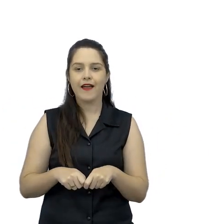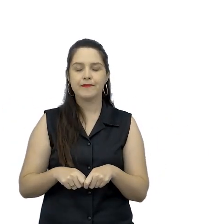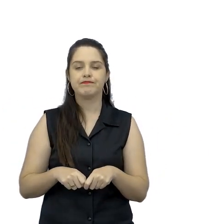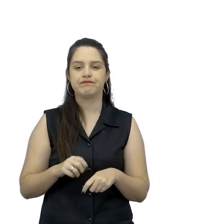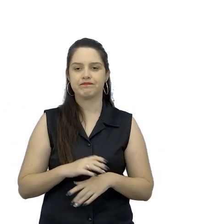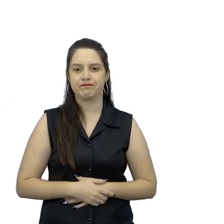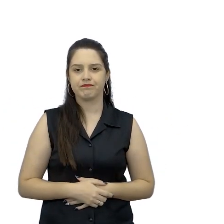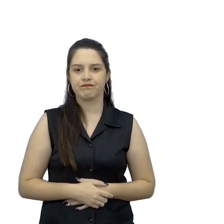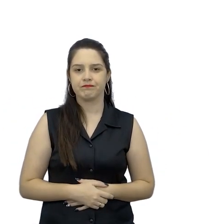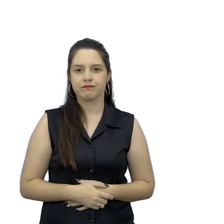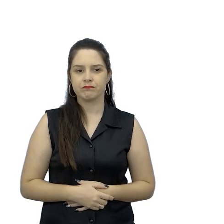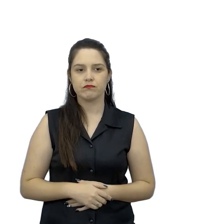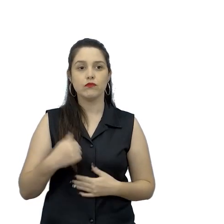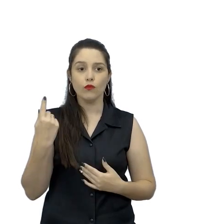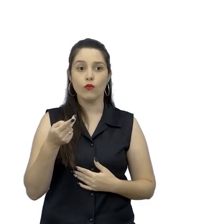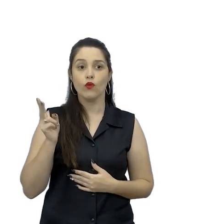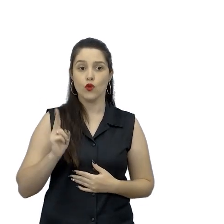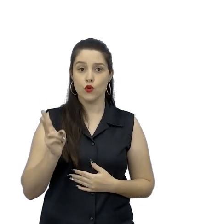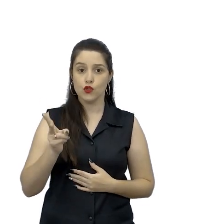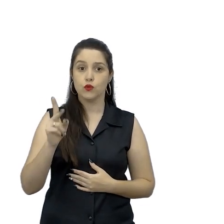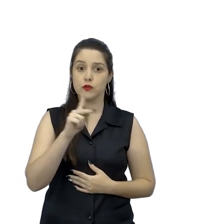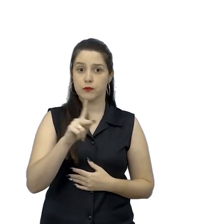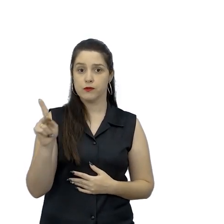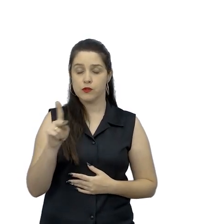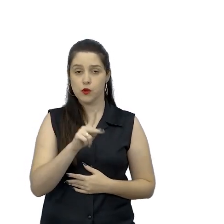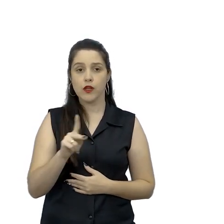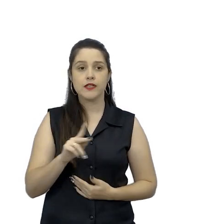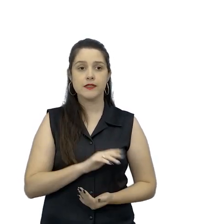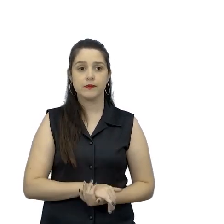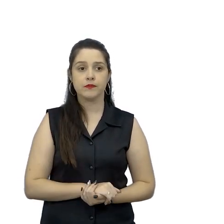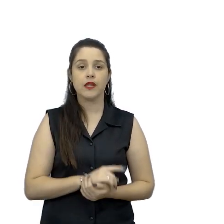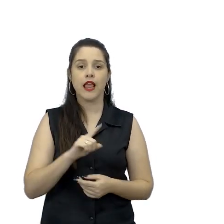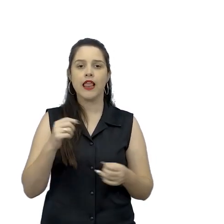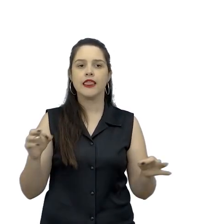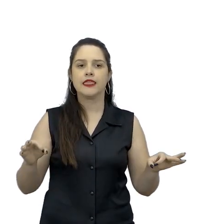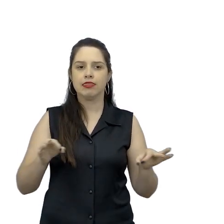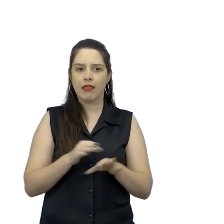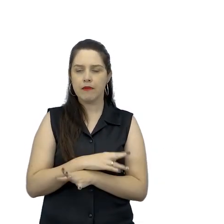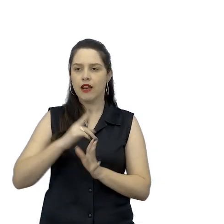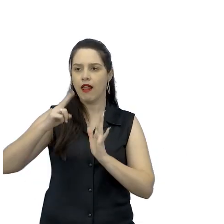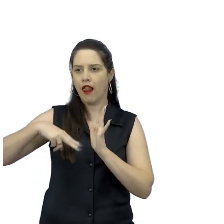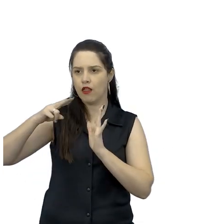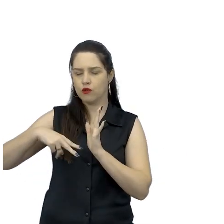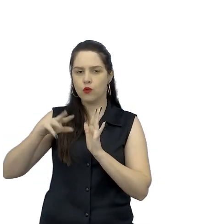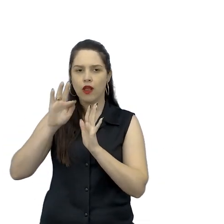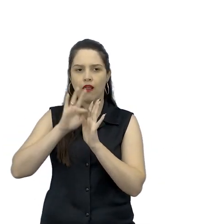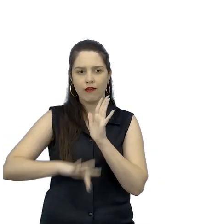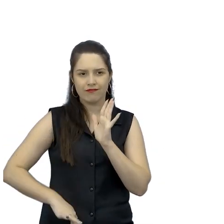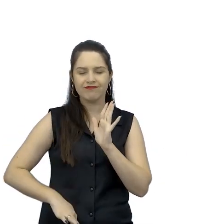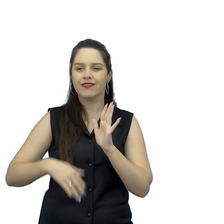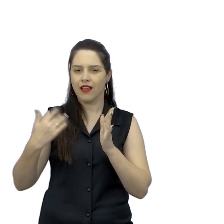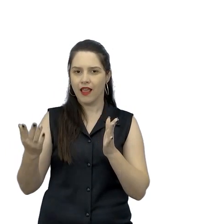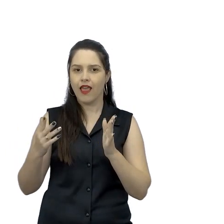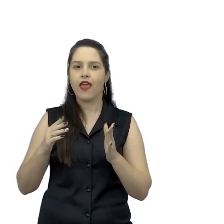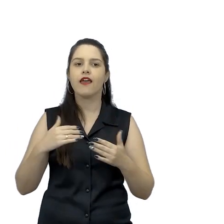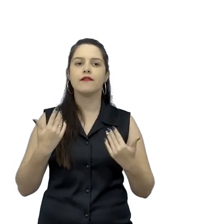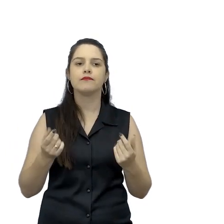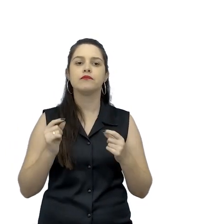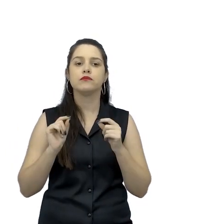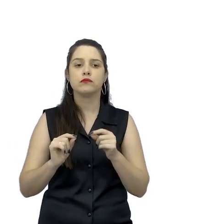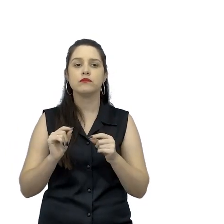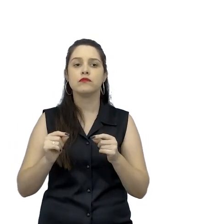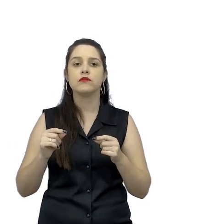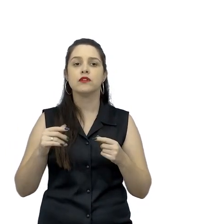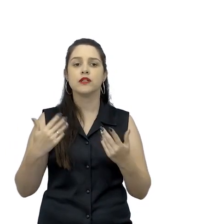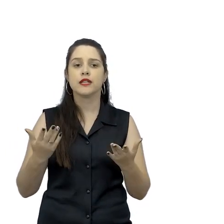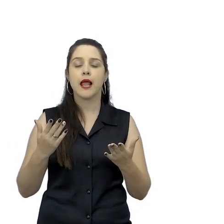levantamento. Continuando, professores, terminando aí a leitura da reportagem, né? Nascido